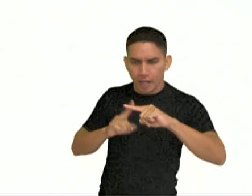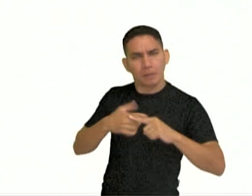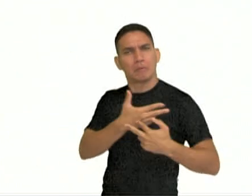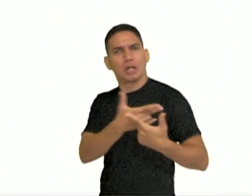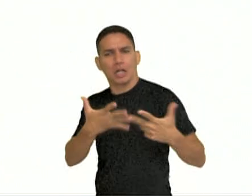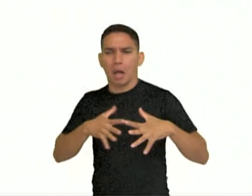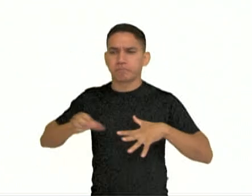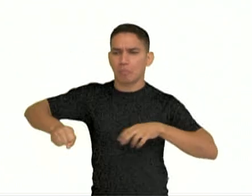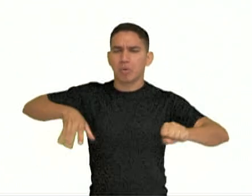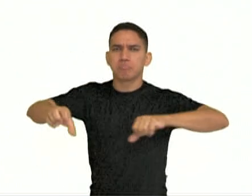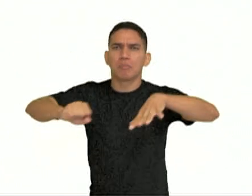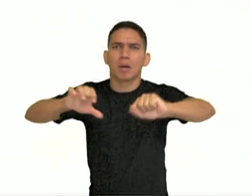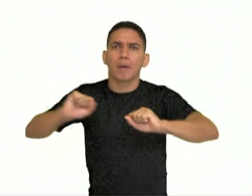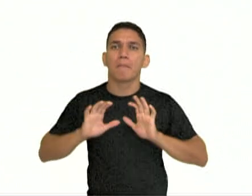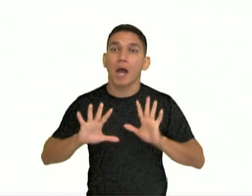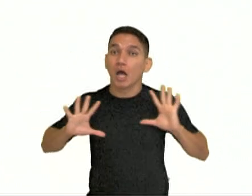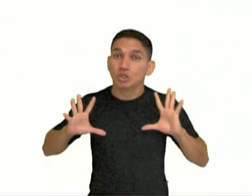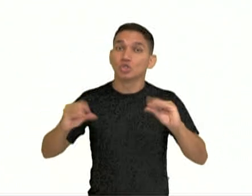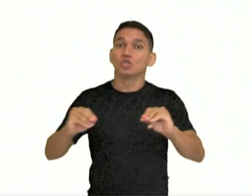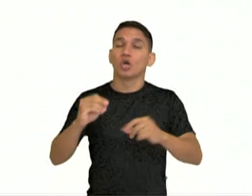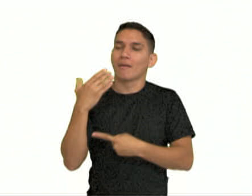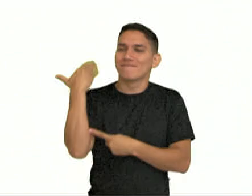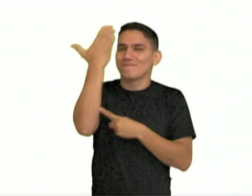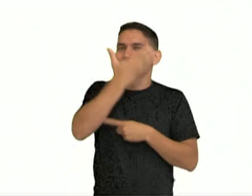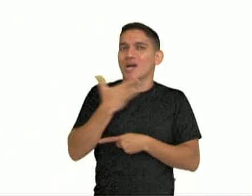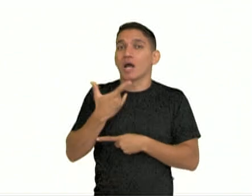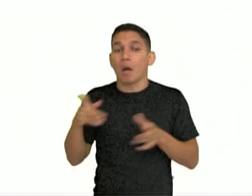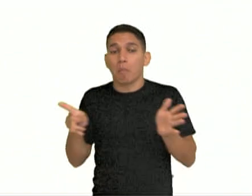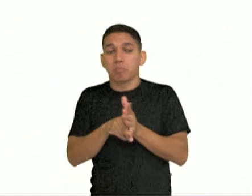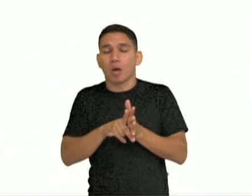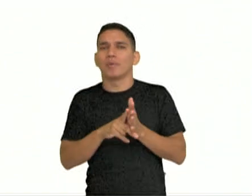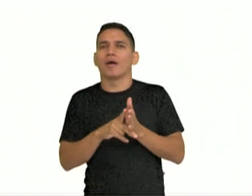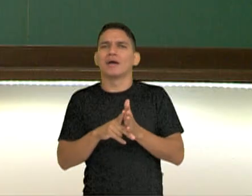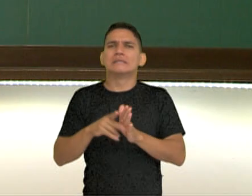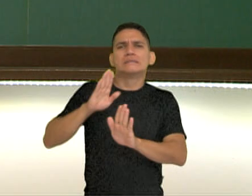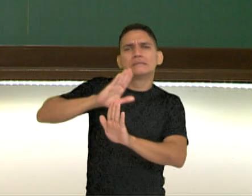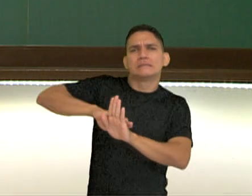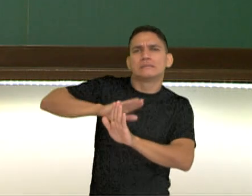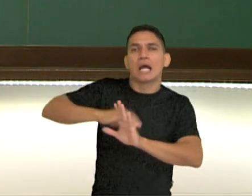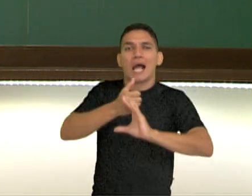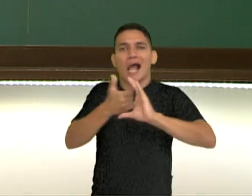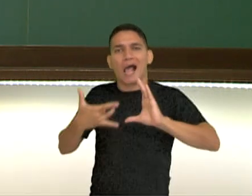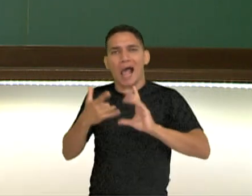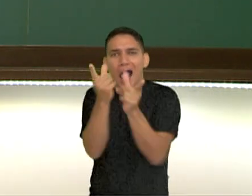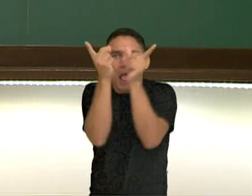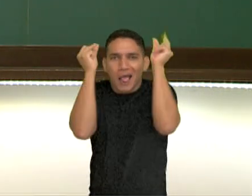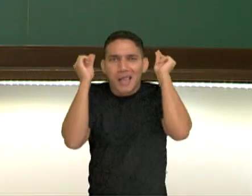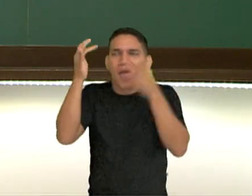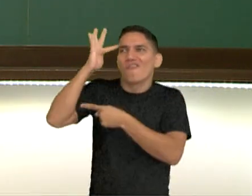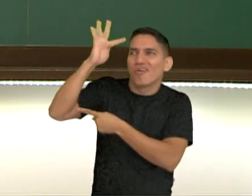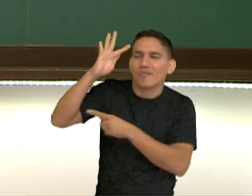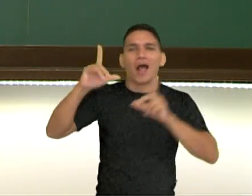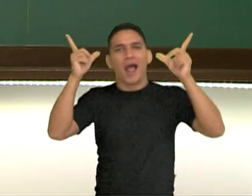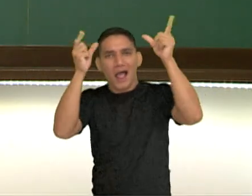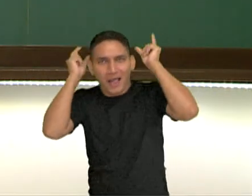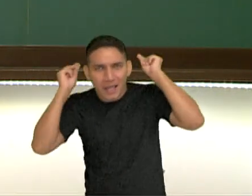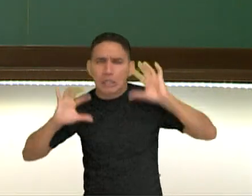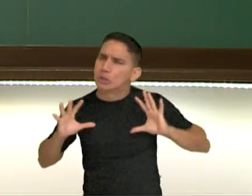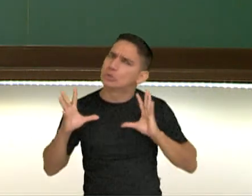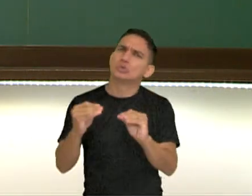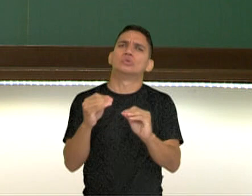conquistados, mas todos eles com carinhas gregas, divulgando literatura grega, filosofia grega. Então ele procurava, então, assim,